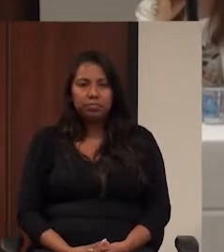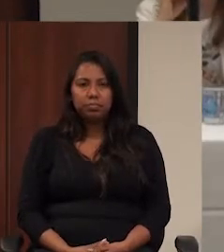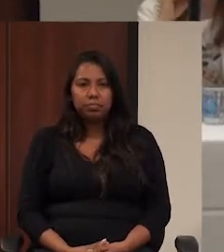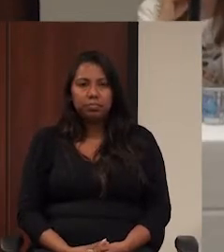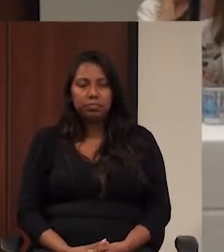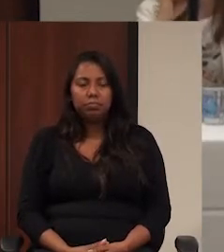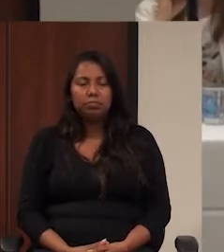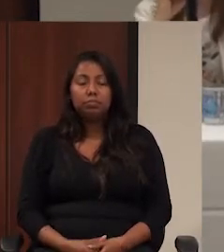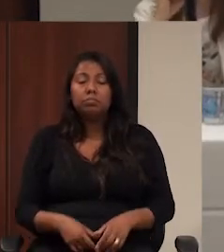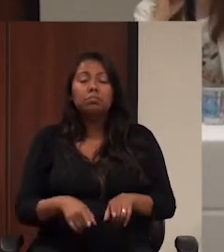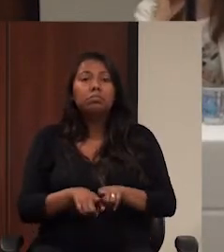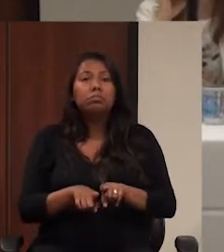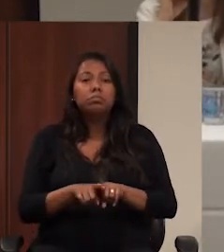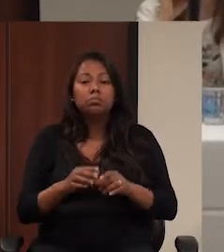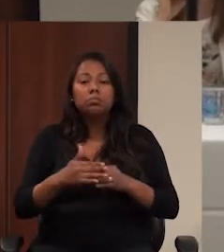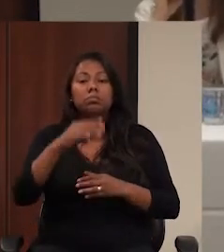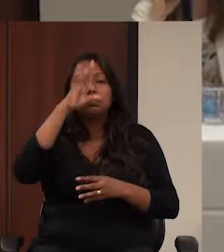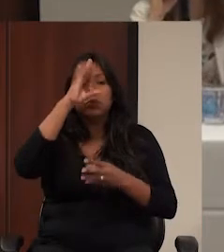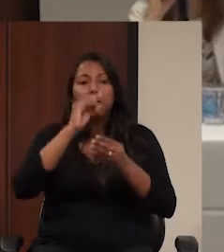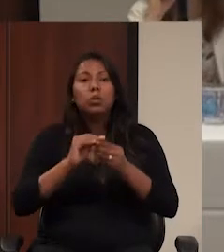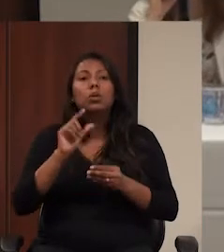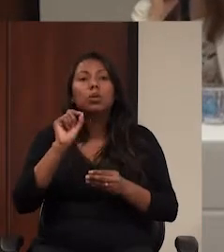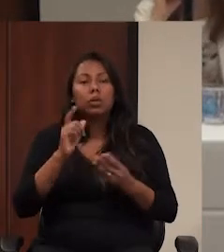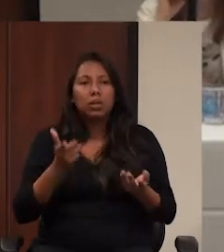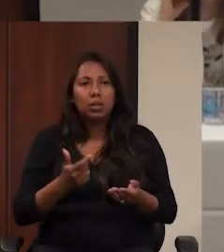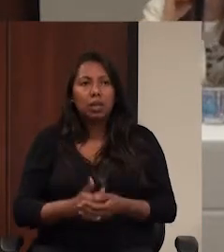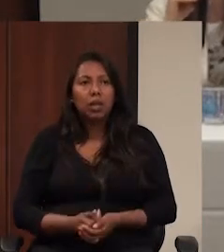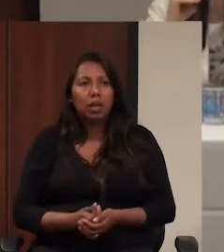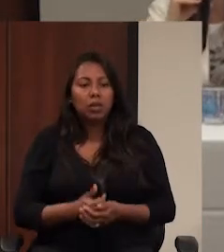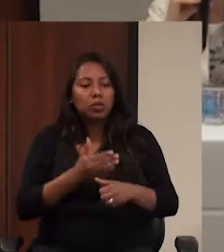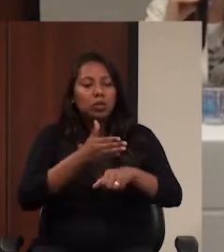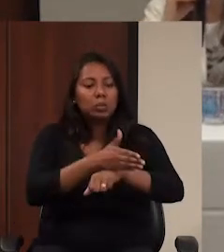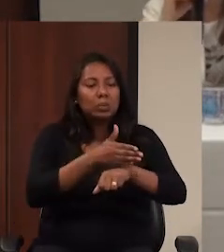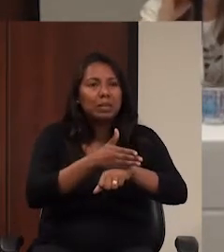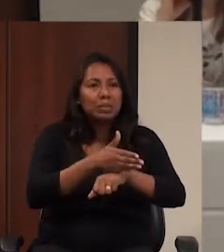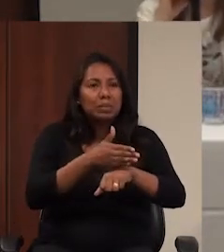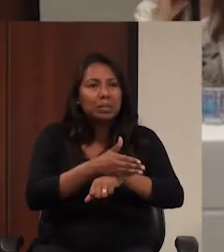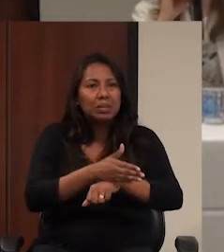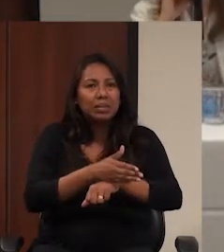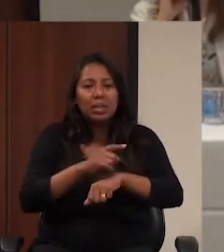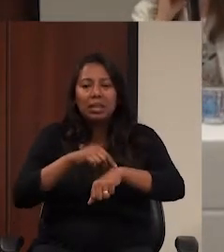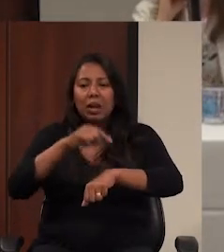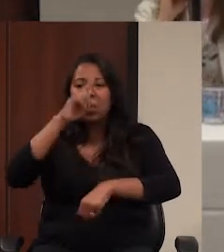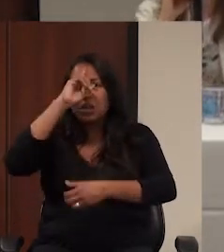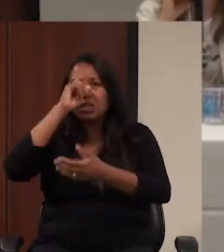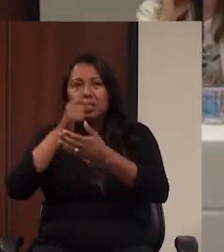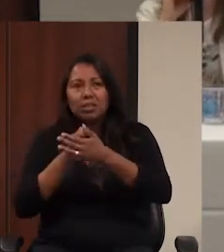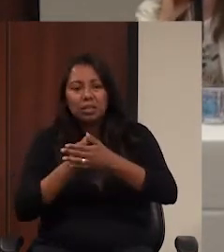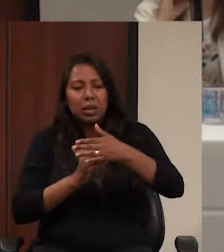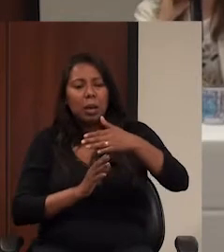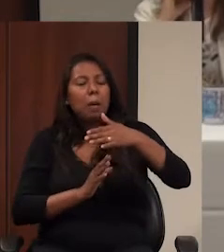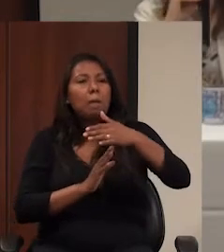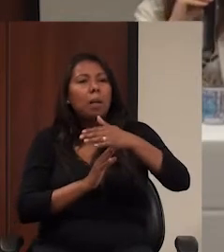A conclusão que eles tiveram é que as barreiras enfrentadas pelos participantes na tomada de decisão não eram barreiras